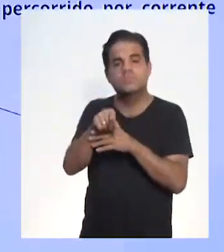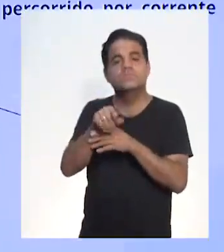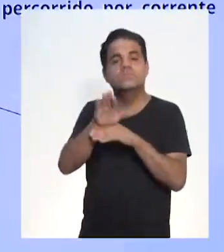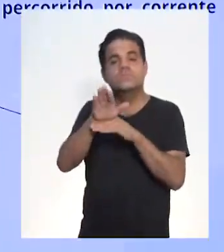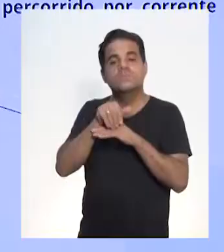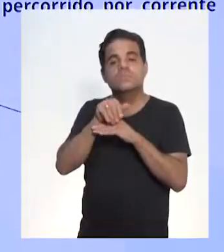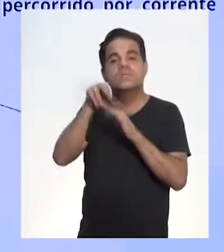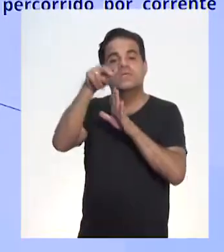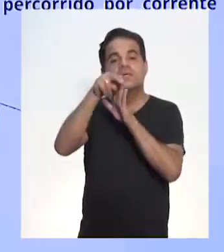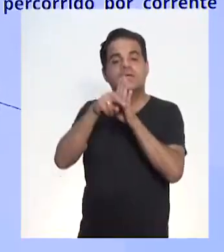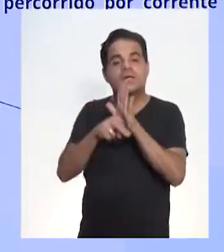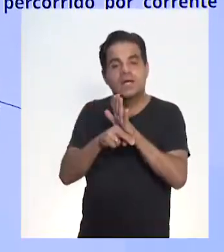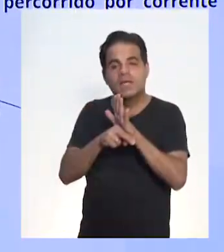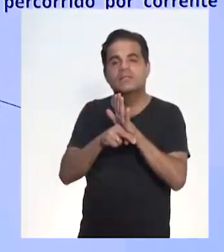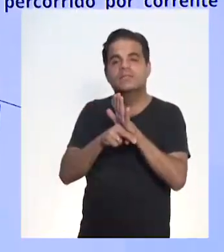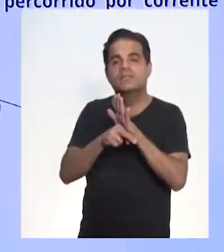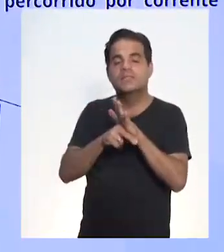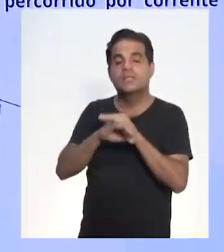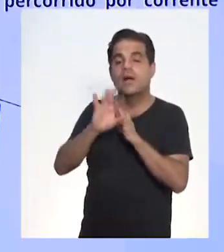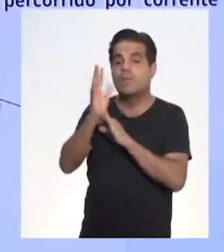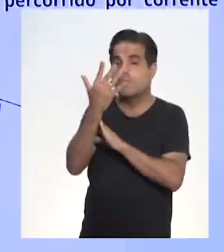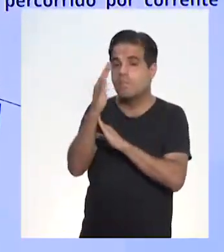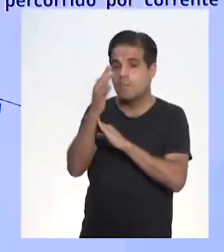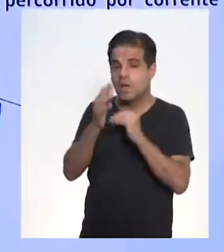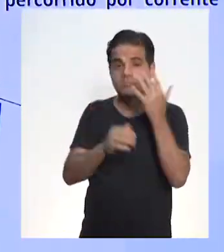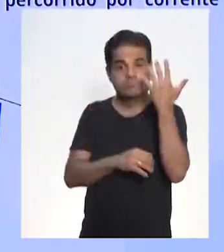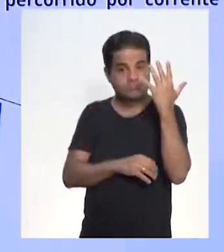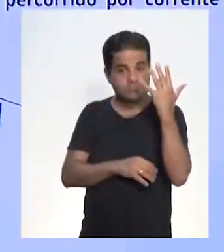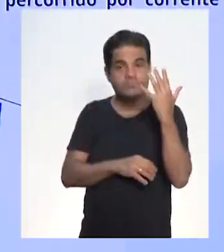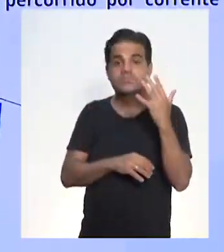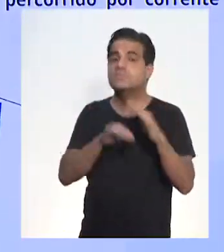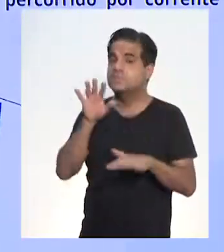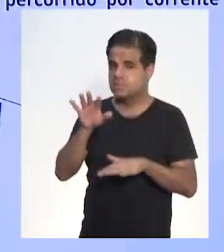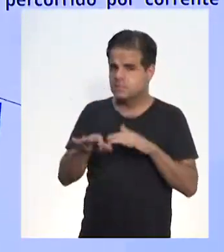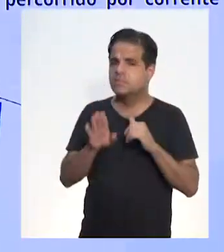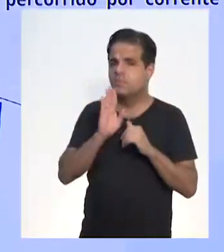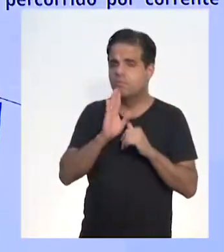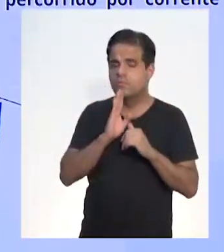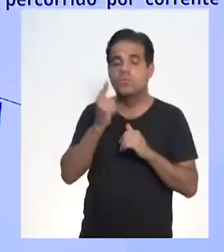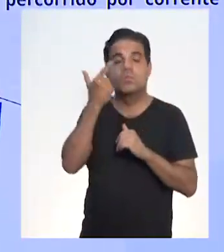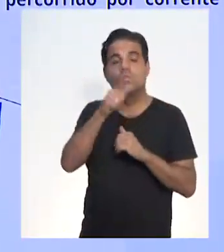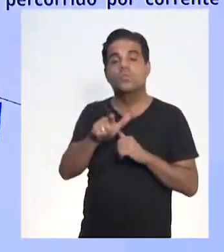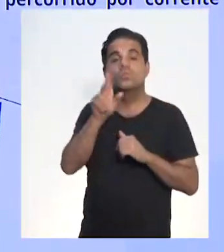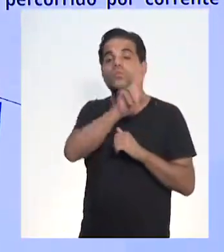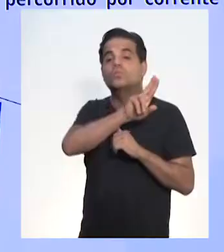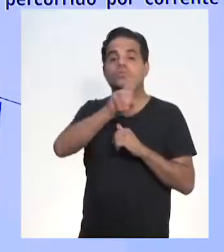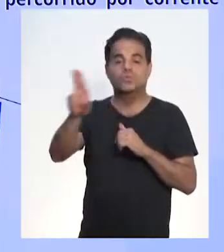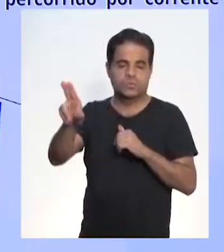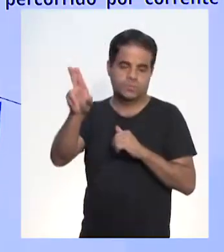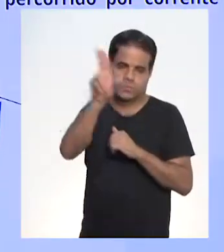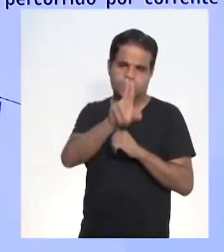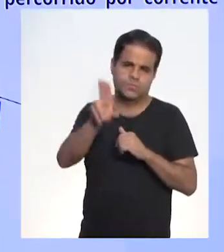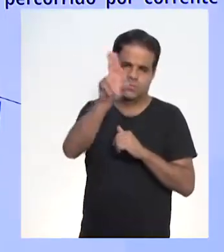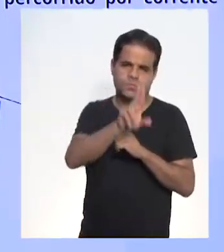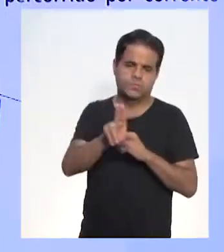de regra da mão esquerda. Ó, dependendo da metodologia que você estiver estudando, também ela é conhecida com outro nome, tá bom? E usam...